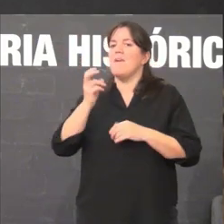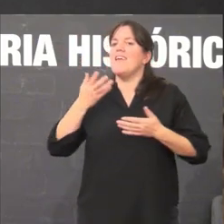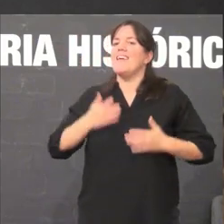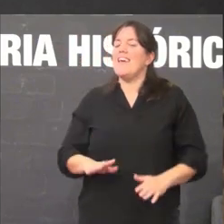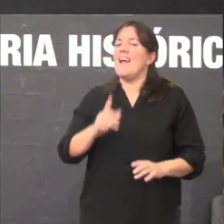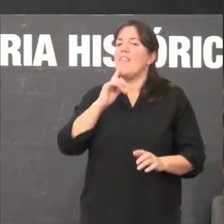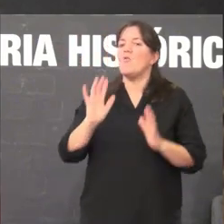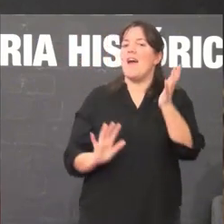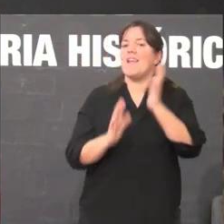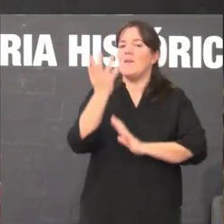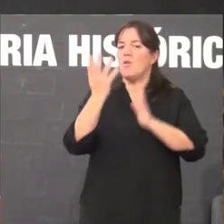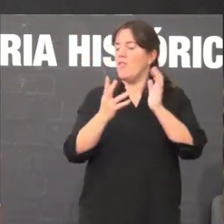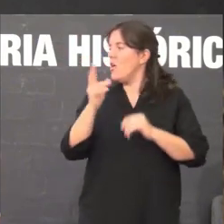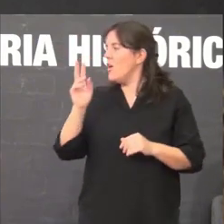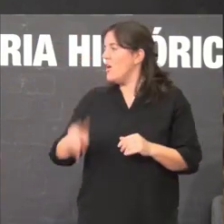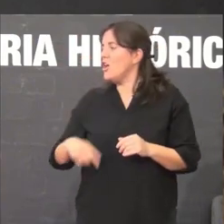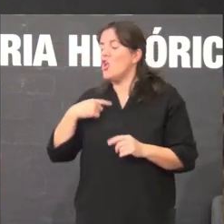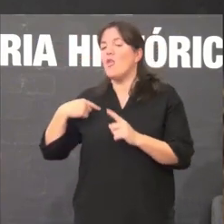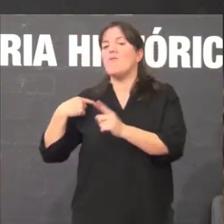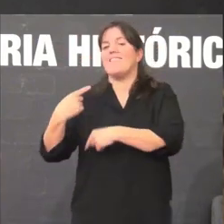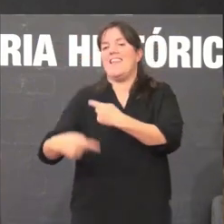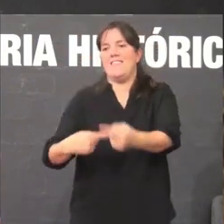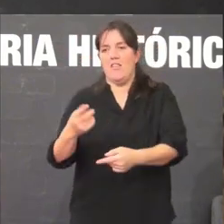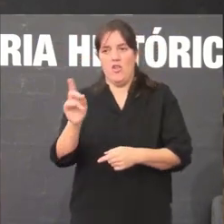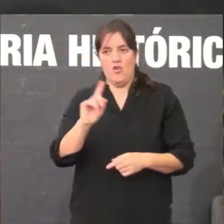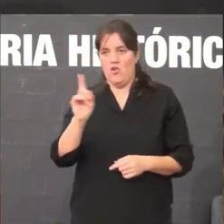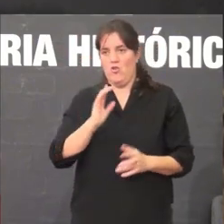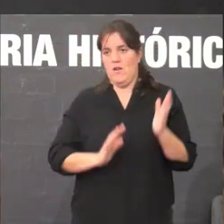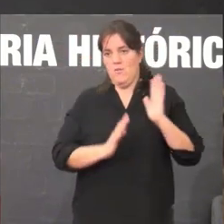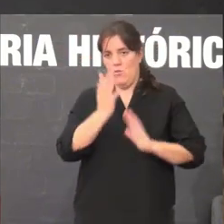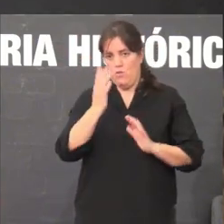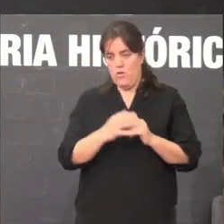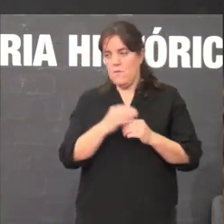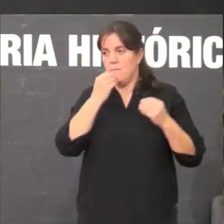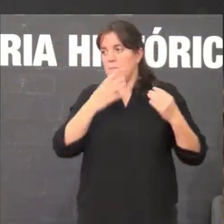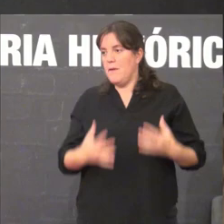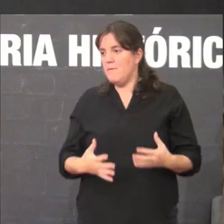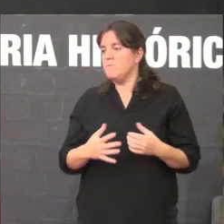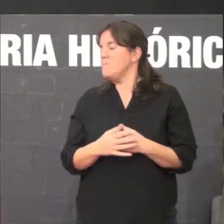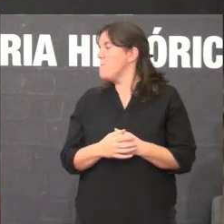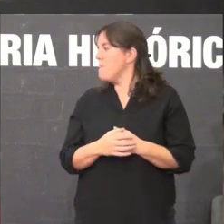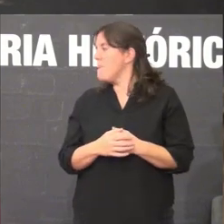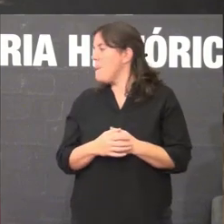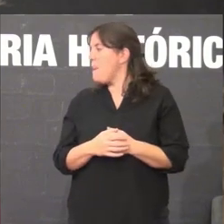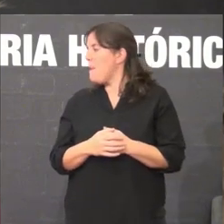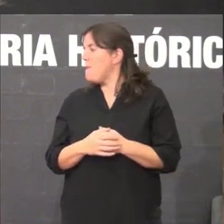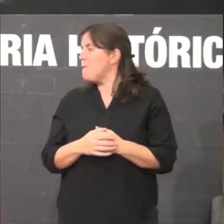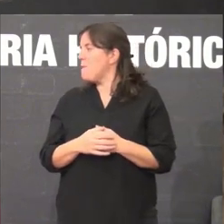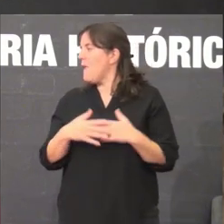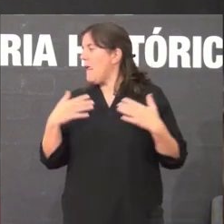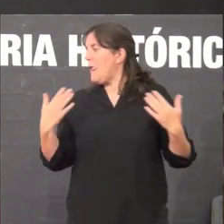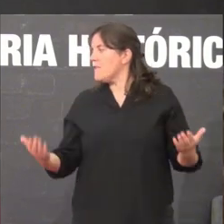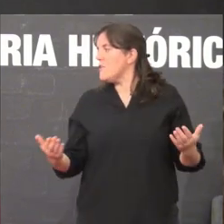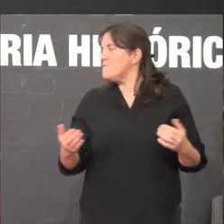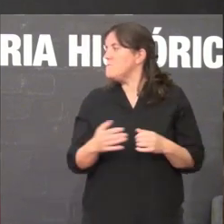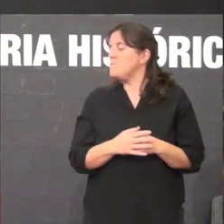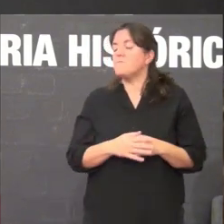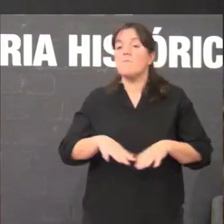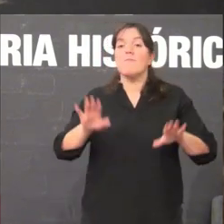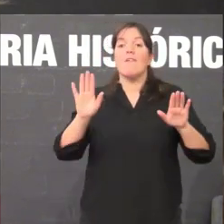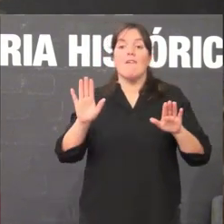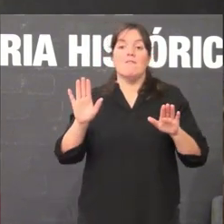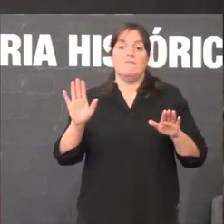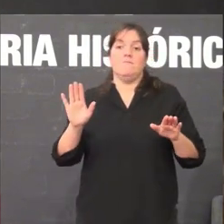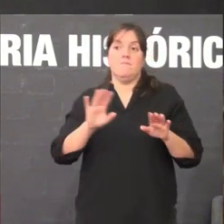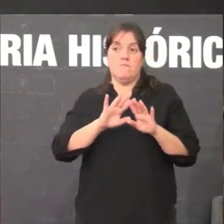e não de uma transição. Bom, então, apesar de tudo,